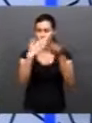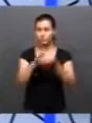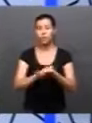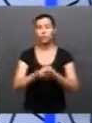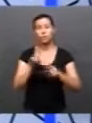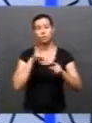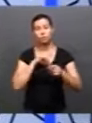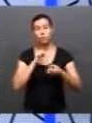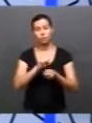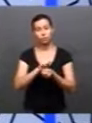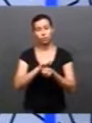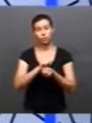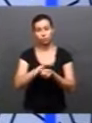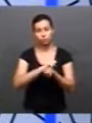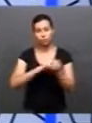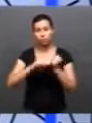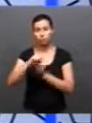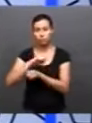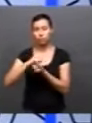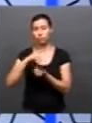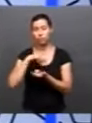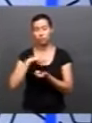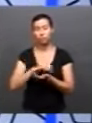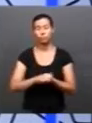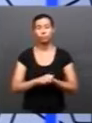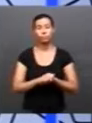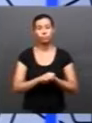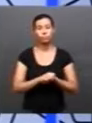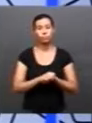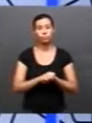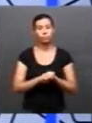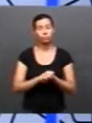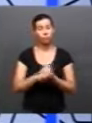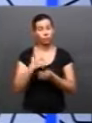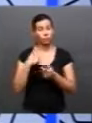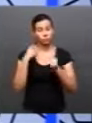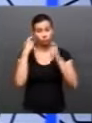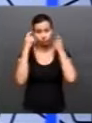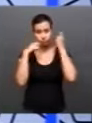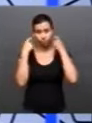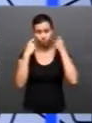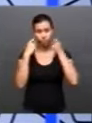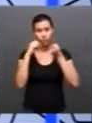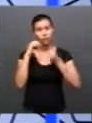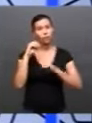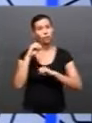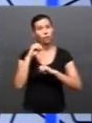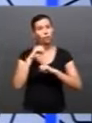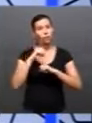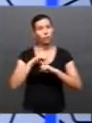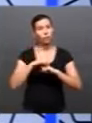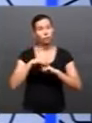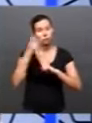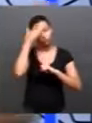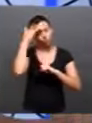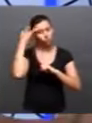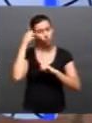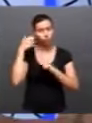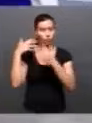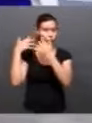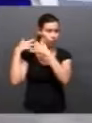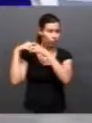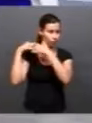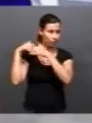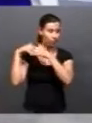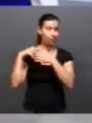visão a respeito disso de forma clara, então eu acho bastante preocupante. Agora, a consciência que as pessoas estão tendo nas ruas, com certeza é um trabalho